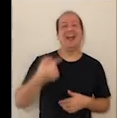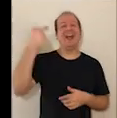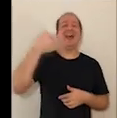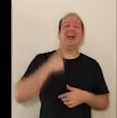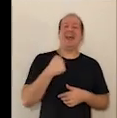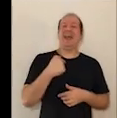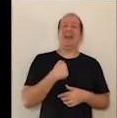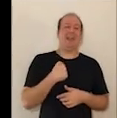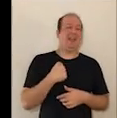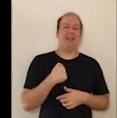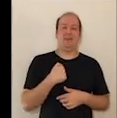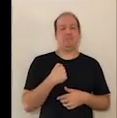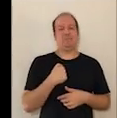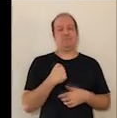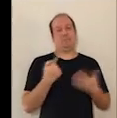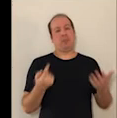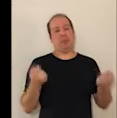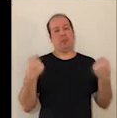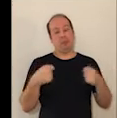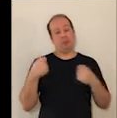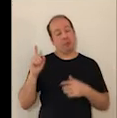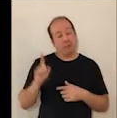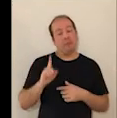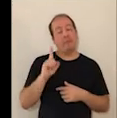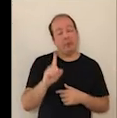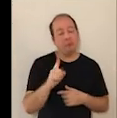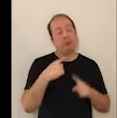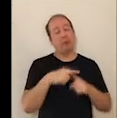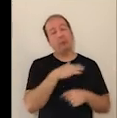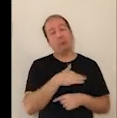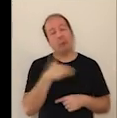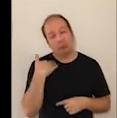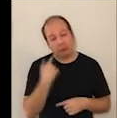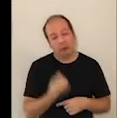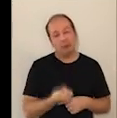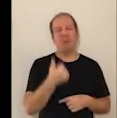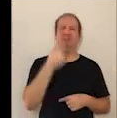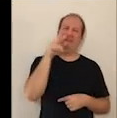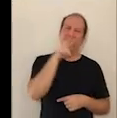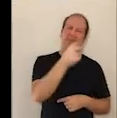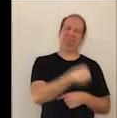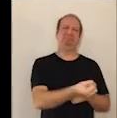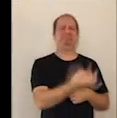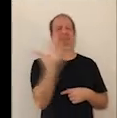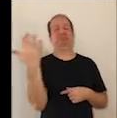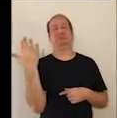Eu gosto de ver moribundos. Já vi muitos. Me dá o maior